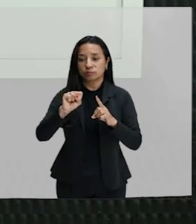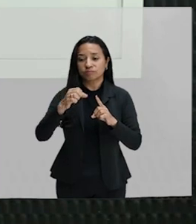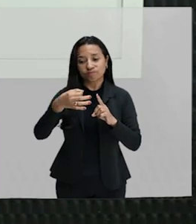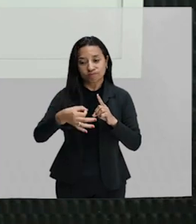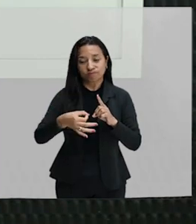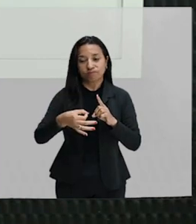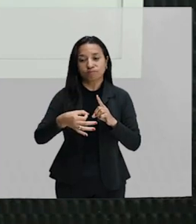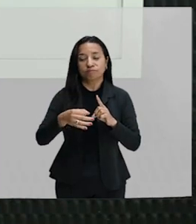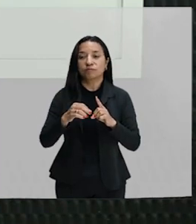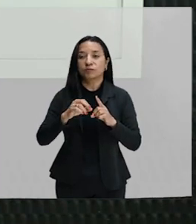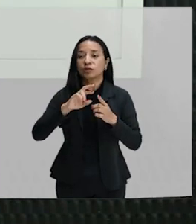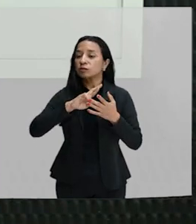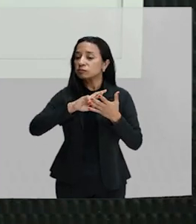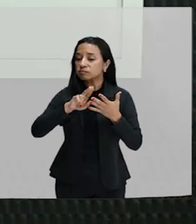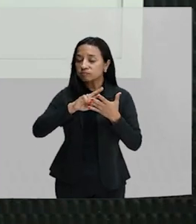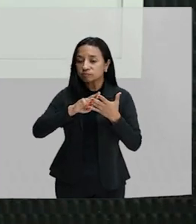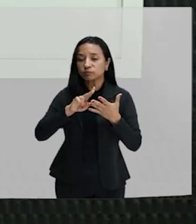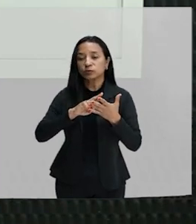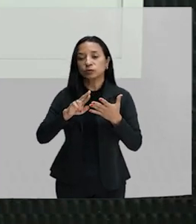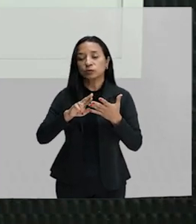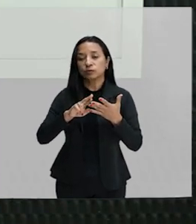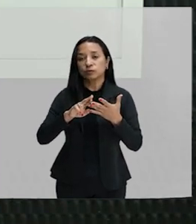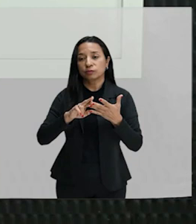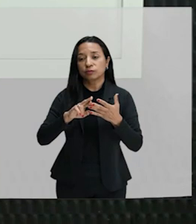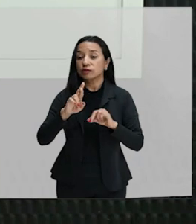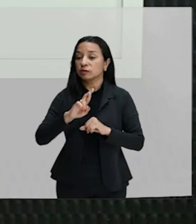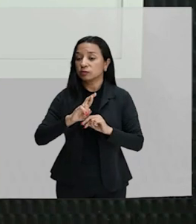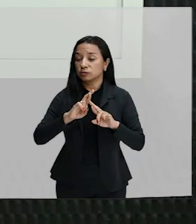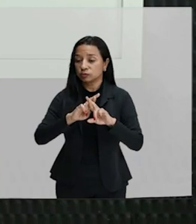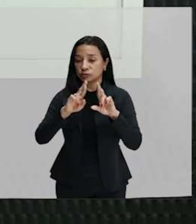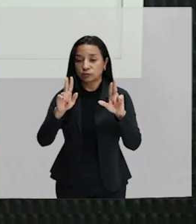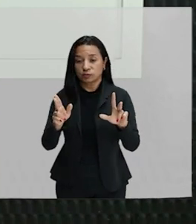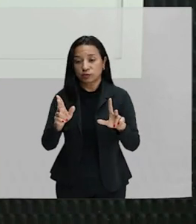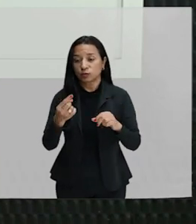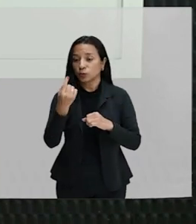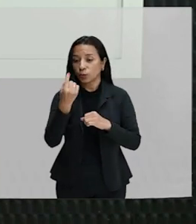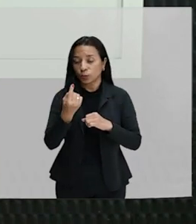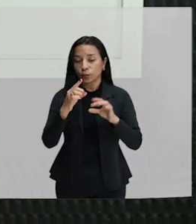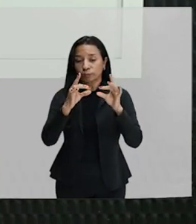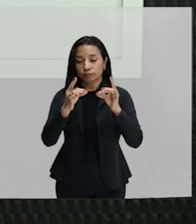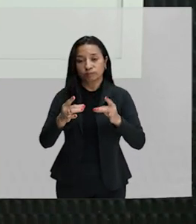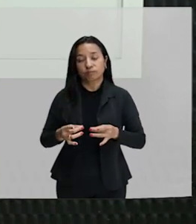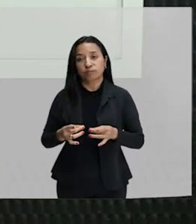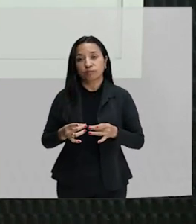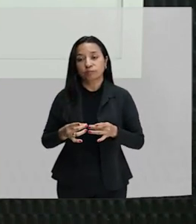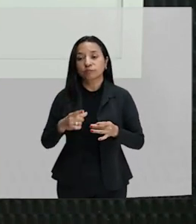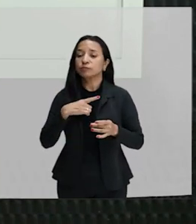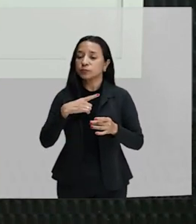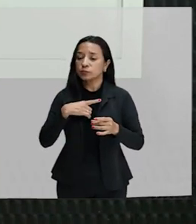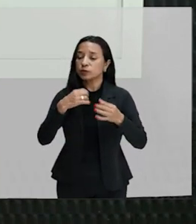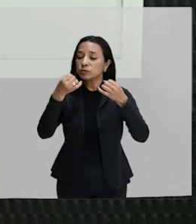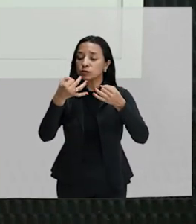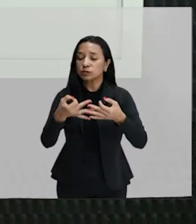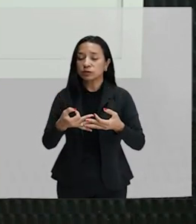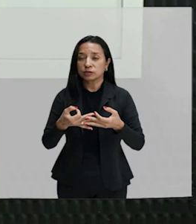certo e a variação ela vai se diferir certo por um único detalhe certo esse detalhe tem uma explicação